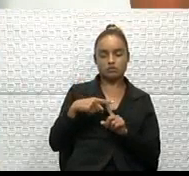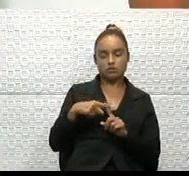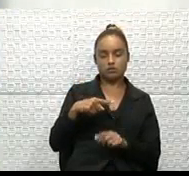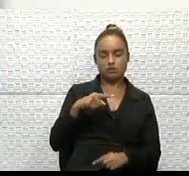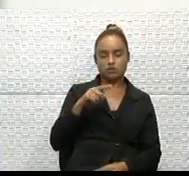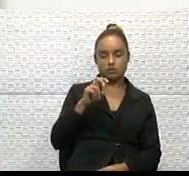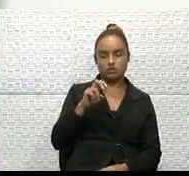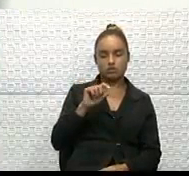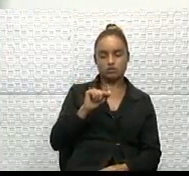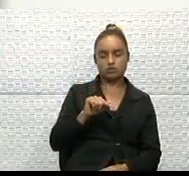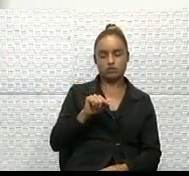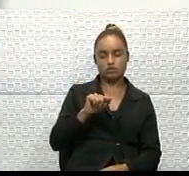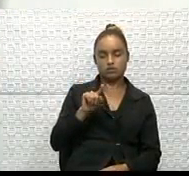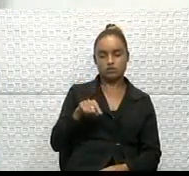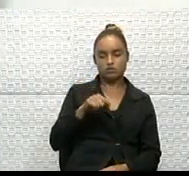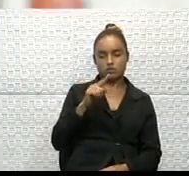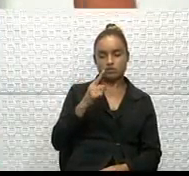7,10 M+,